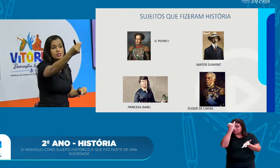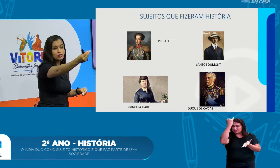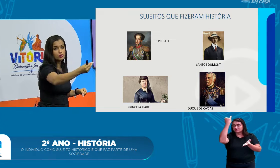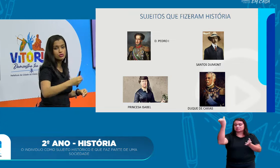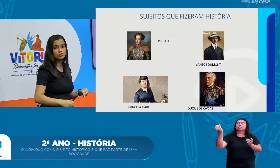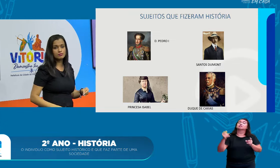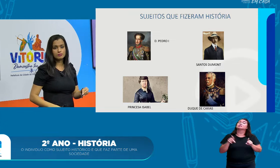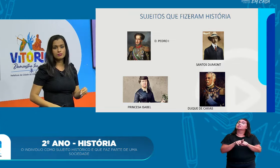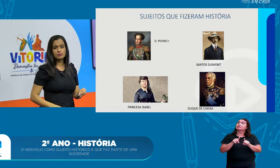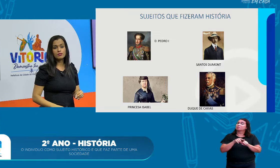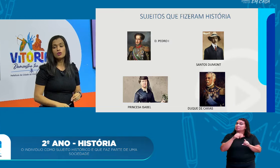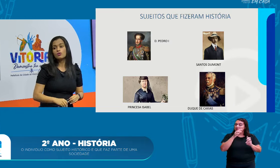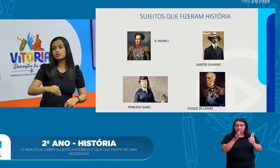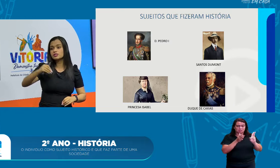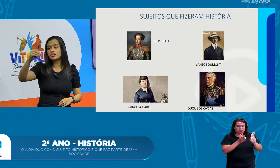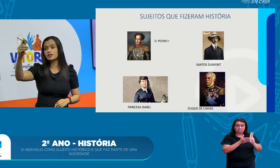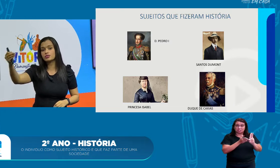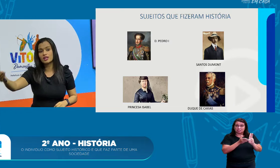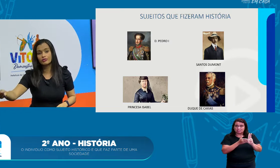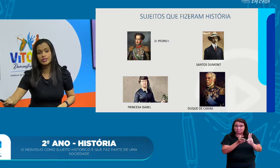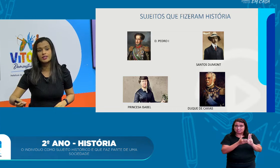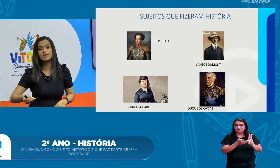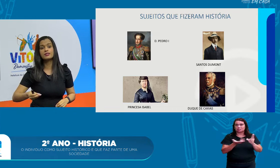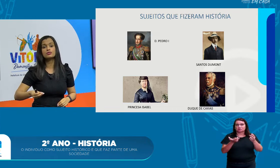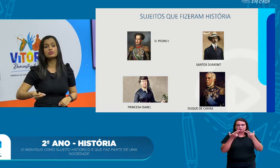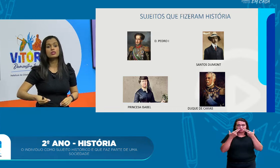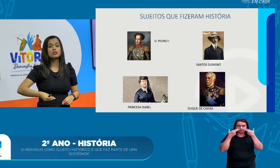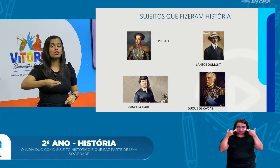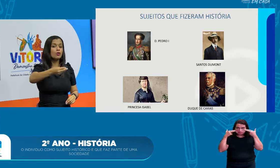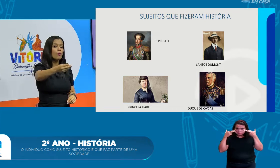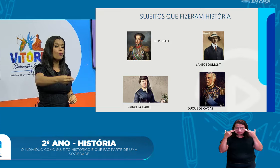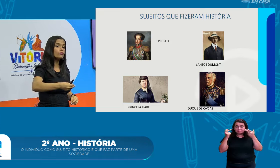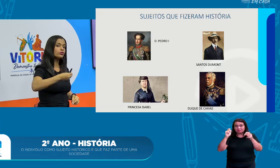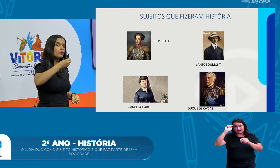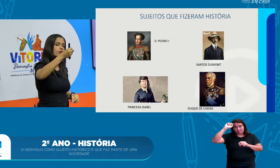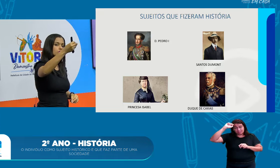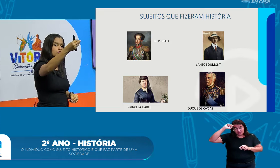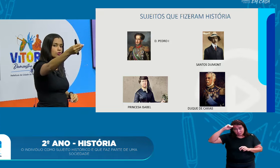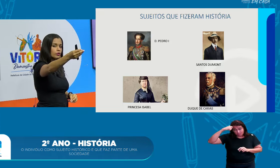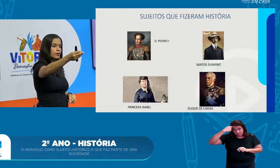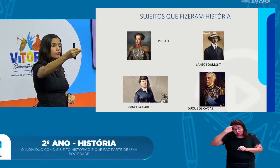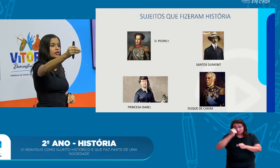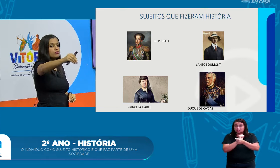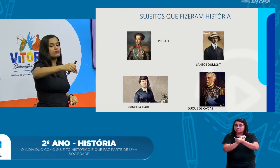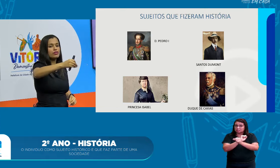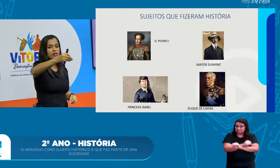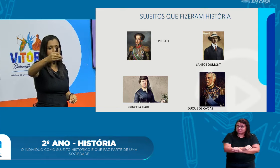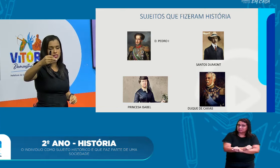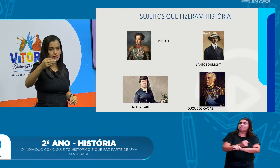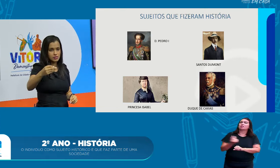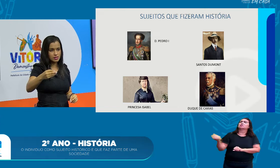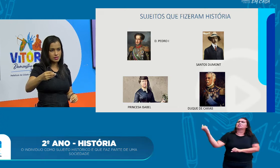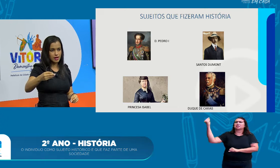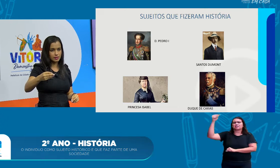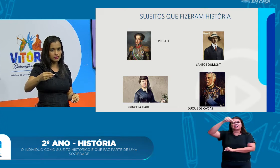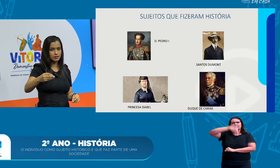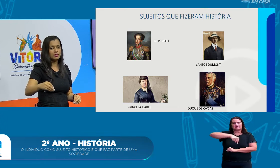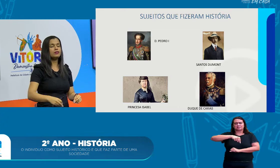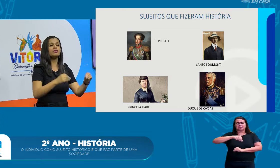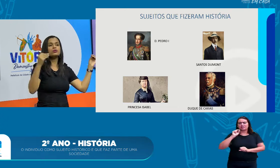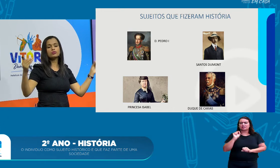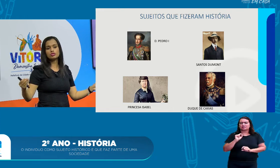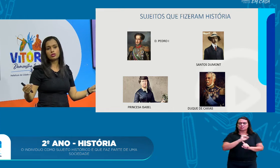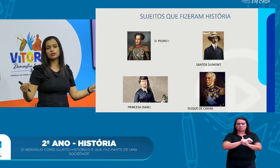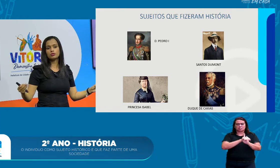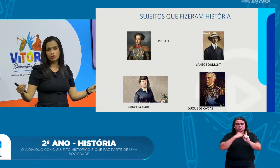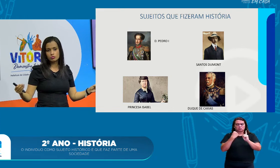os índios, os negros africanos, que contam uma história porque viveram em sociedade e